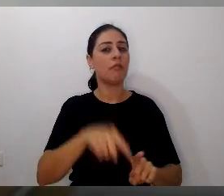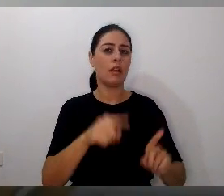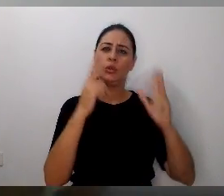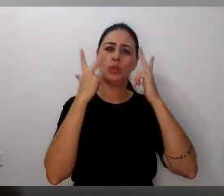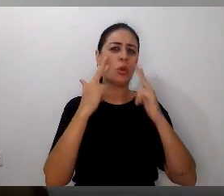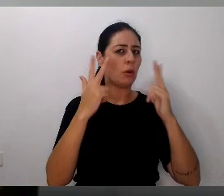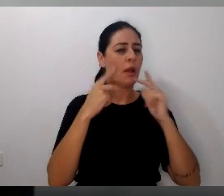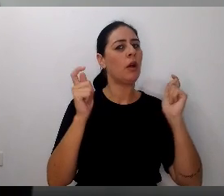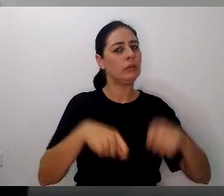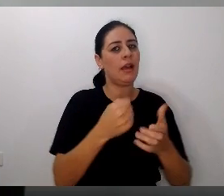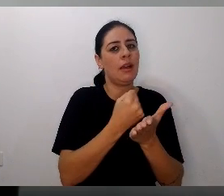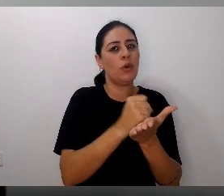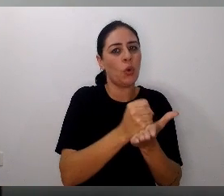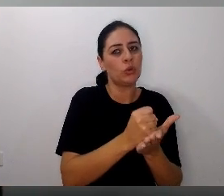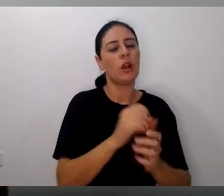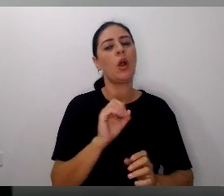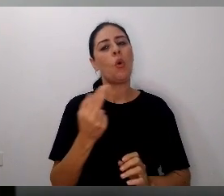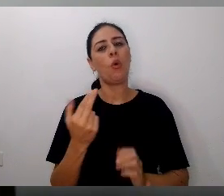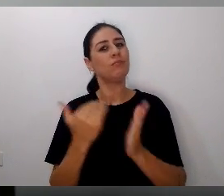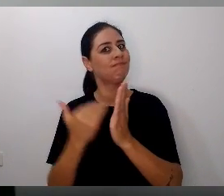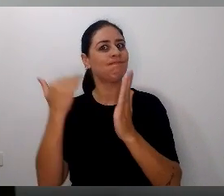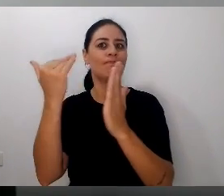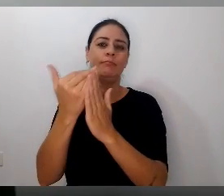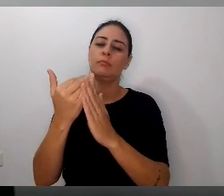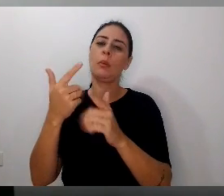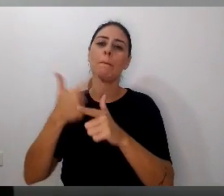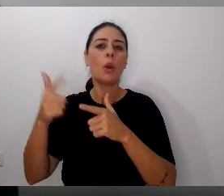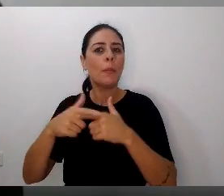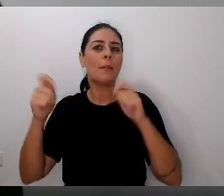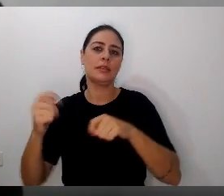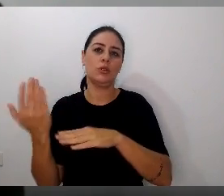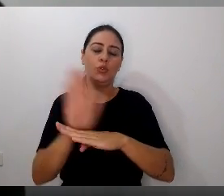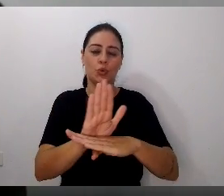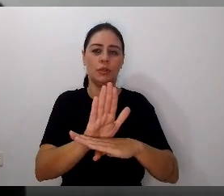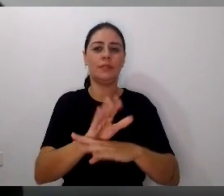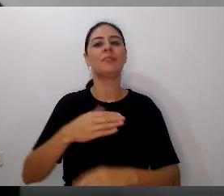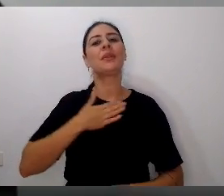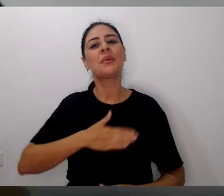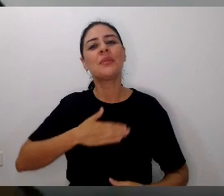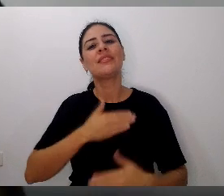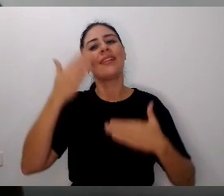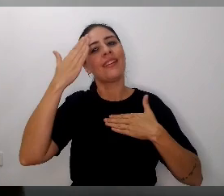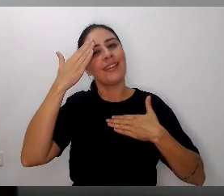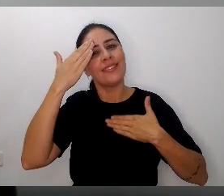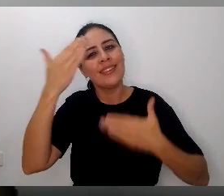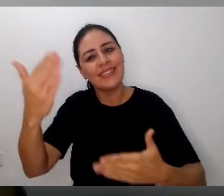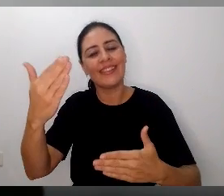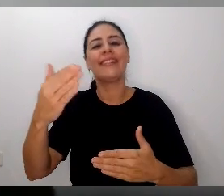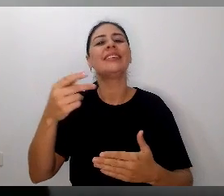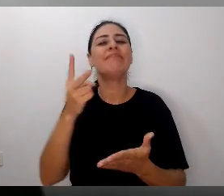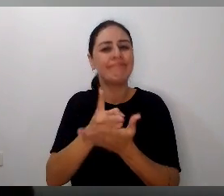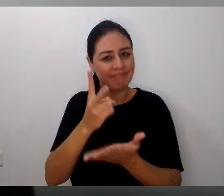que eu posso controlar e com o parâmetro que eu, de alguma forma, preciso de alguma ajuda. Luiz, eu quero agradecer, dizer que a gente vai conversar mais